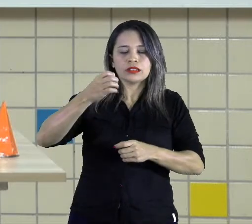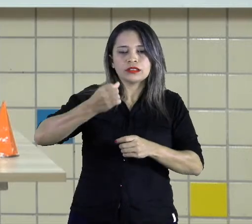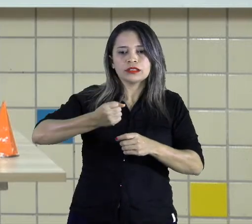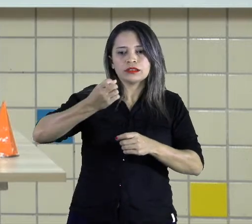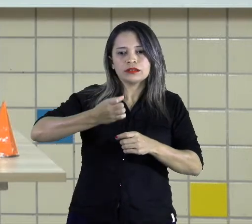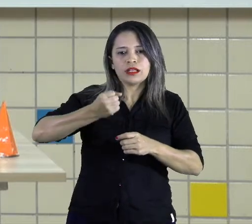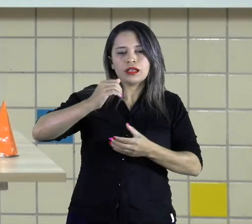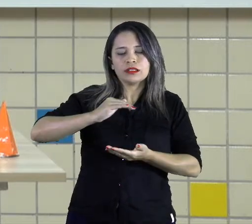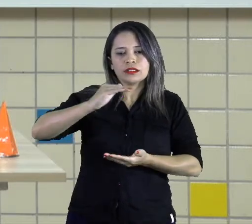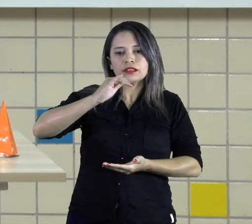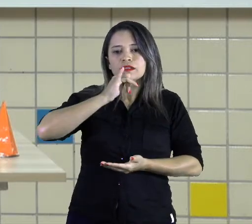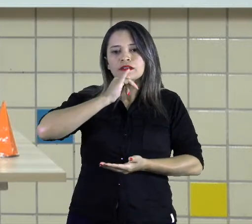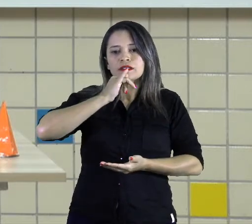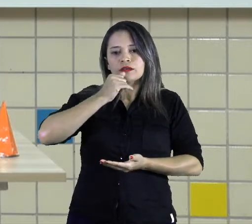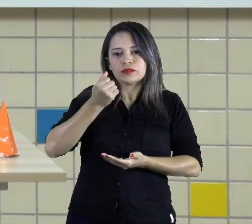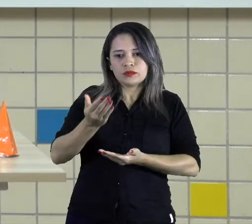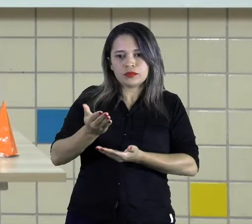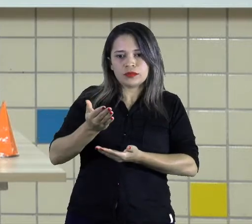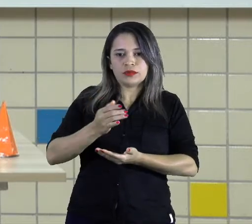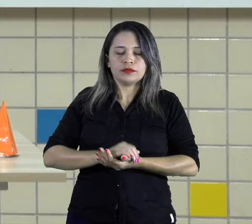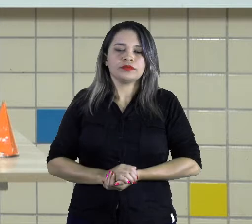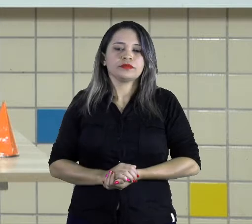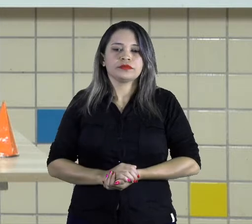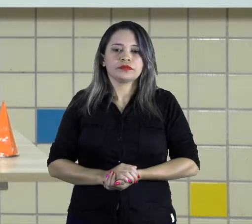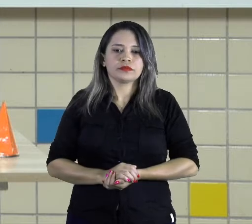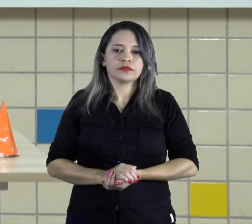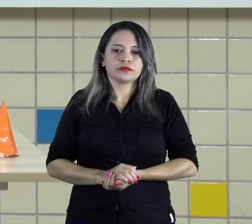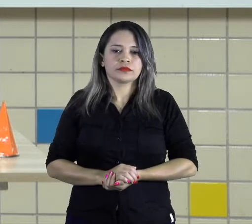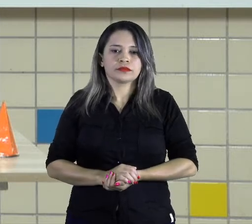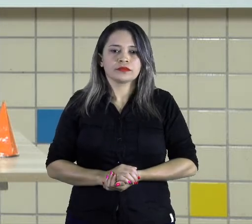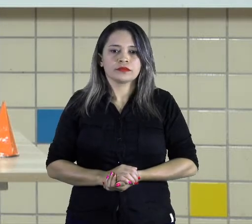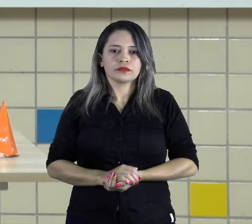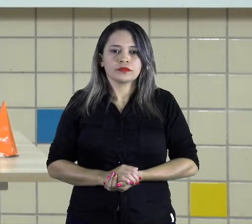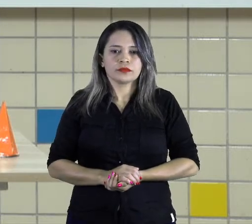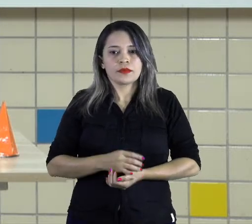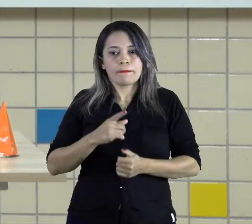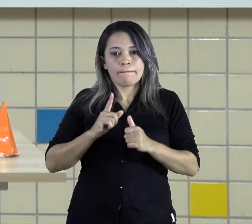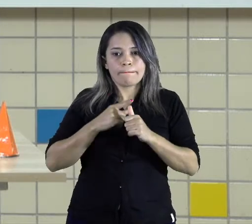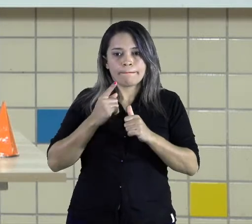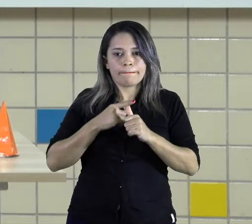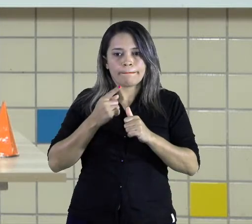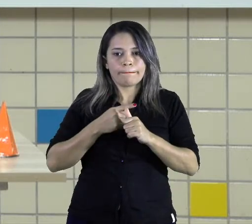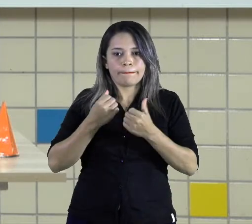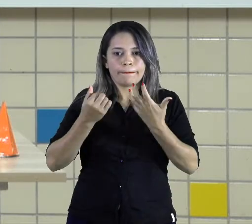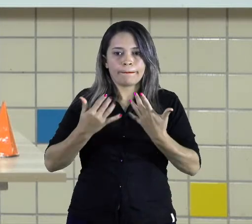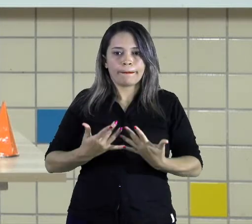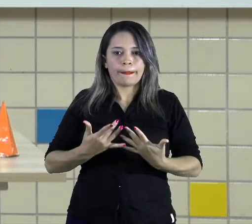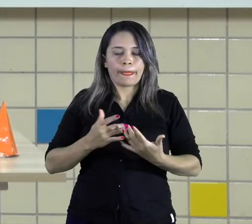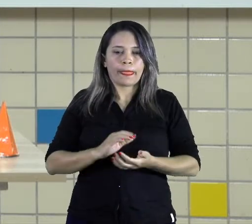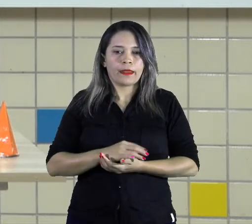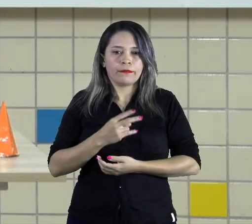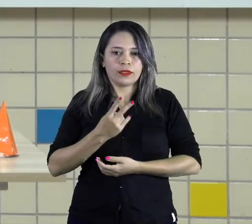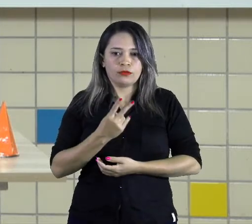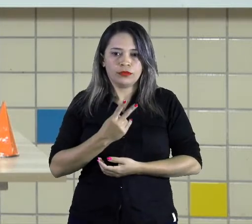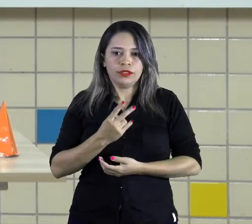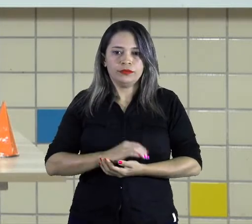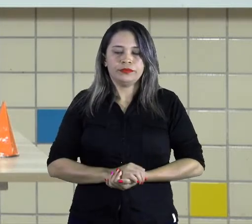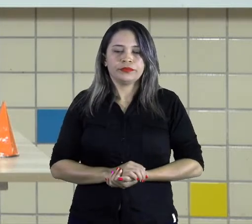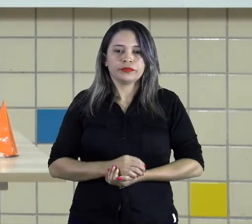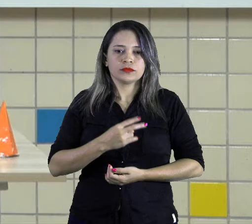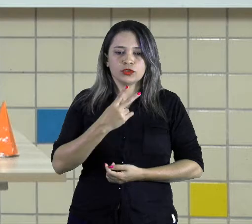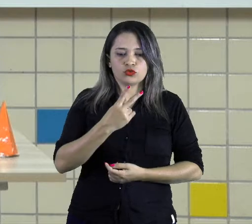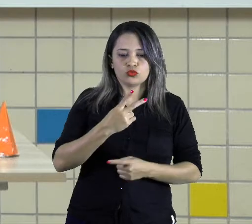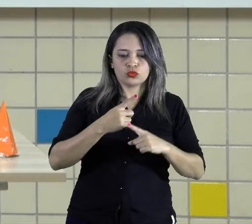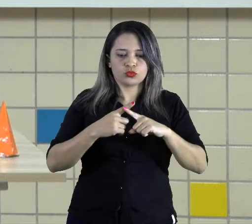exemplo que eu dei para vocês, ok? Vamos lá então. Primeiro, como é que eu vou fazer? Ó, esses 2 primeiros.